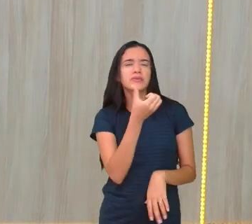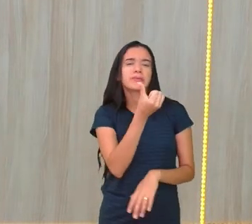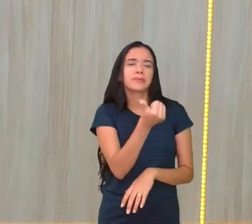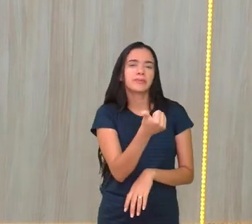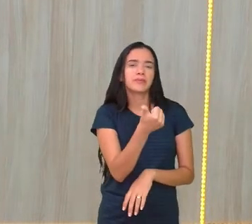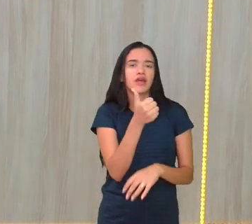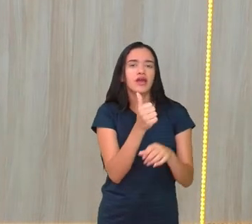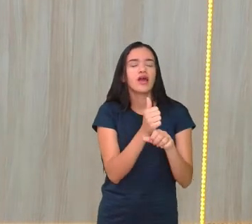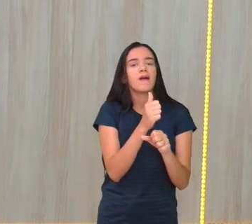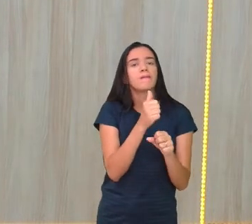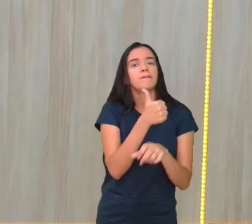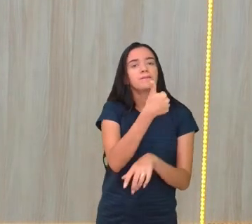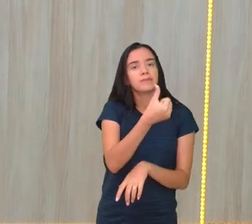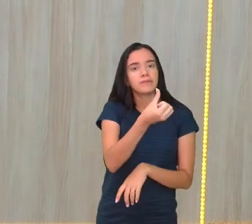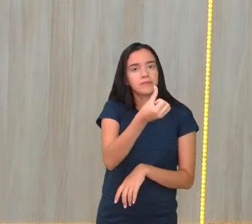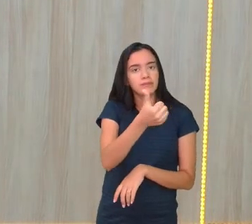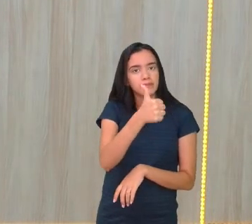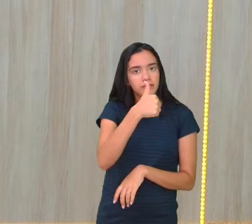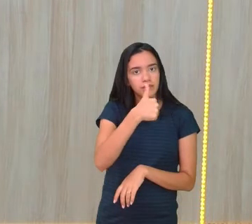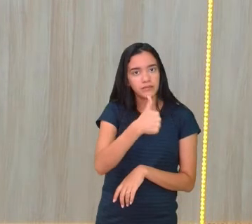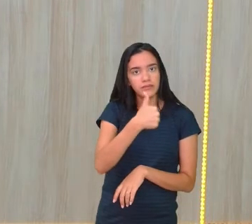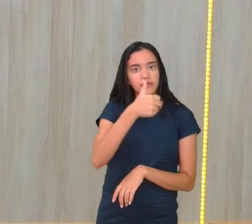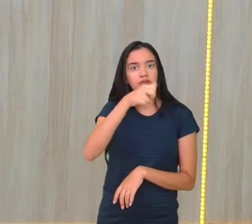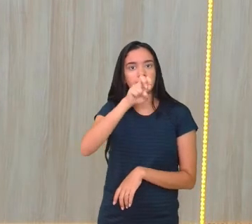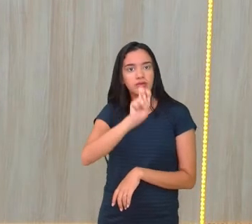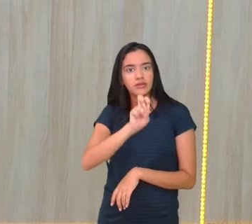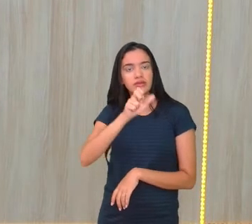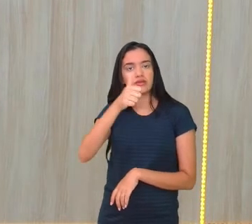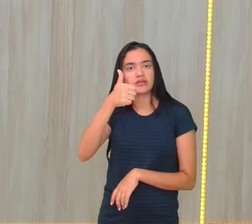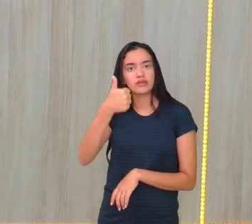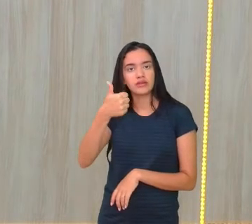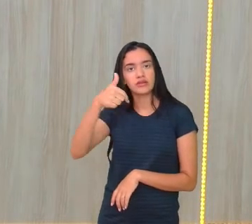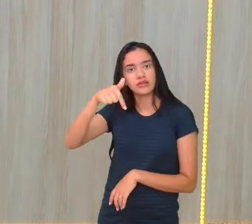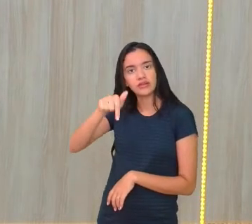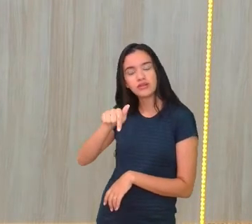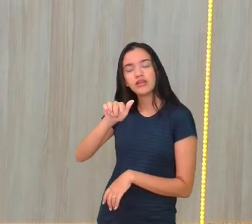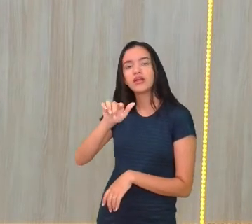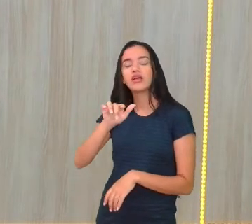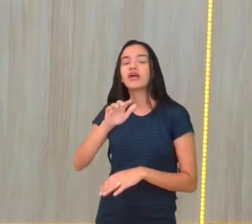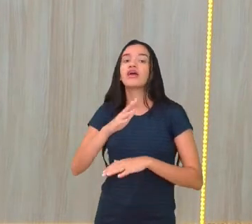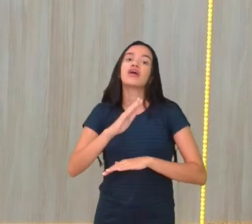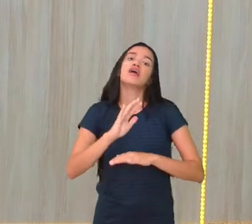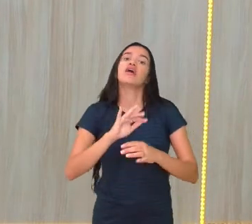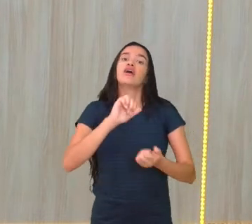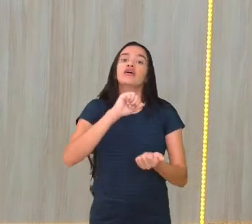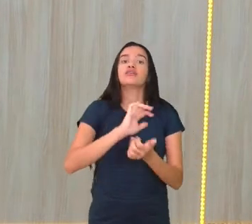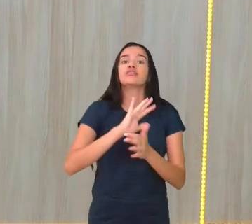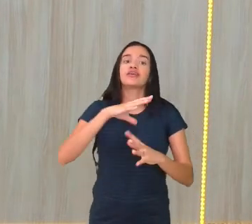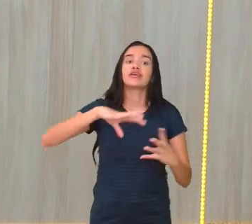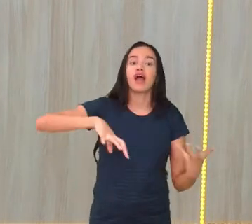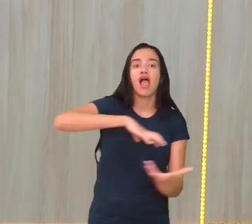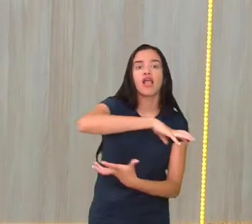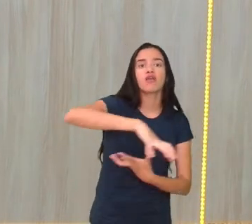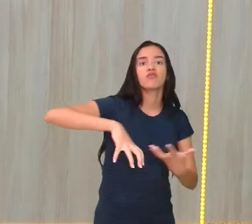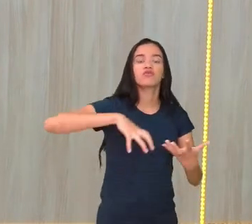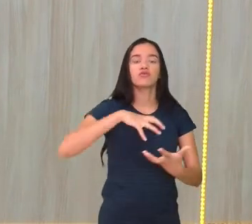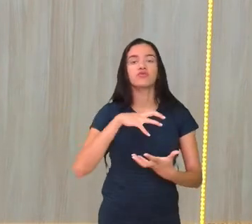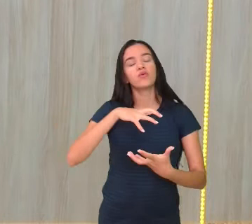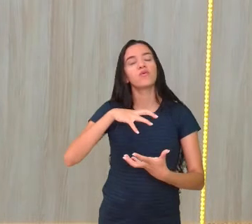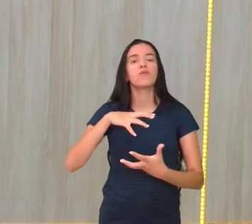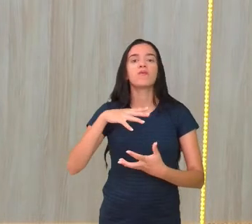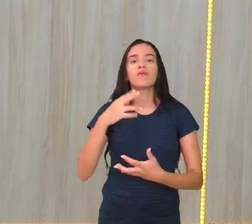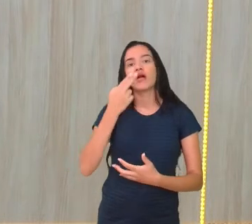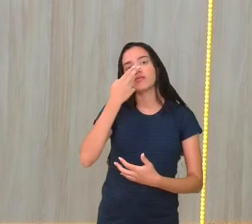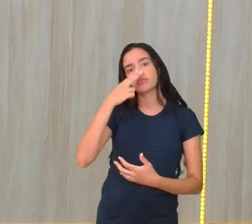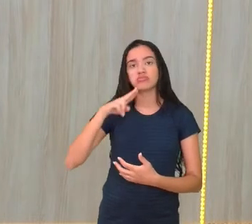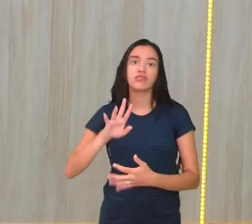1517 especificamente, a gente tem a reforma protestante, né, na Alemanha, e essa reforma protestante